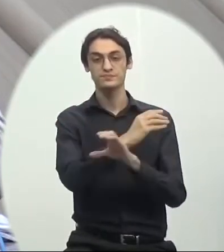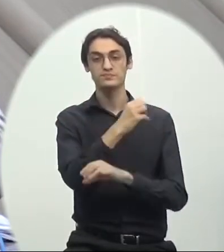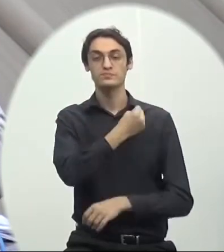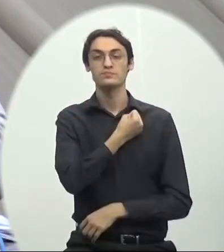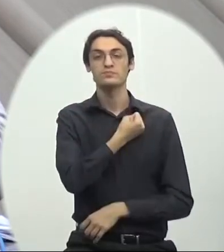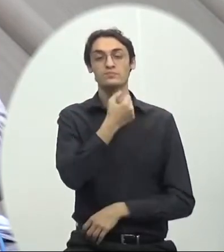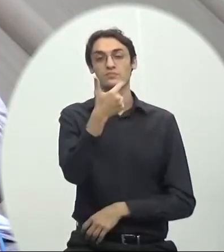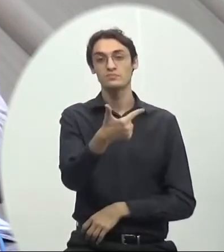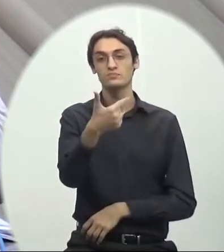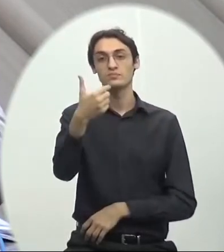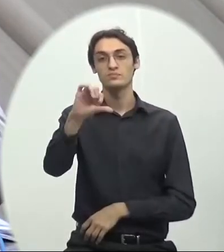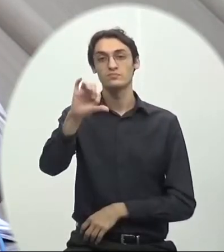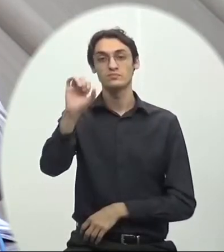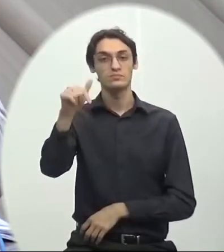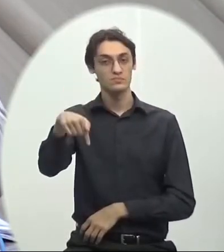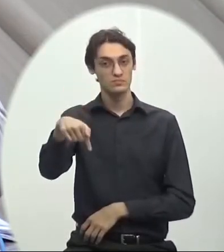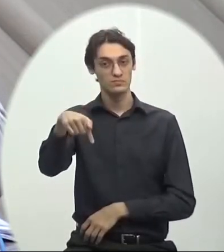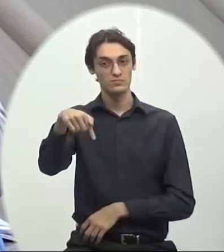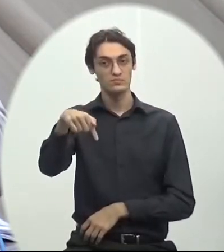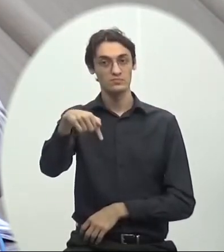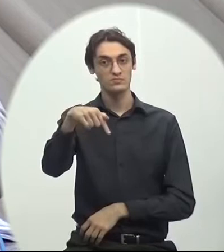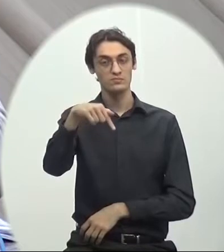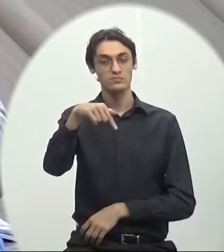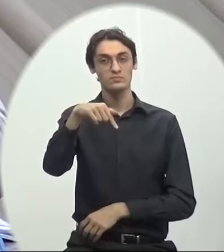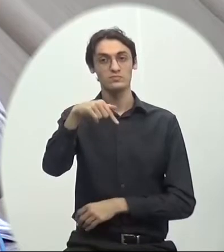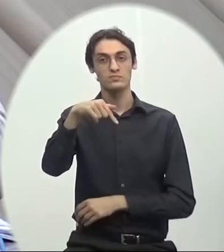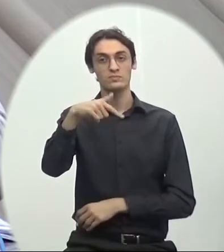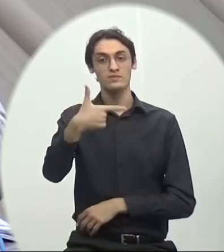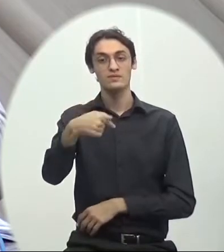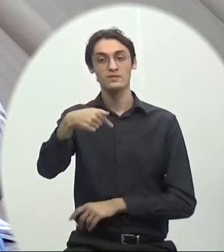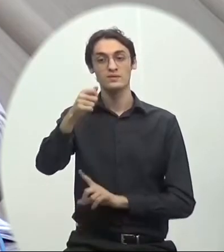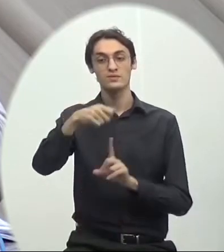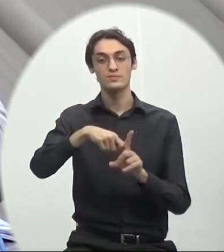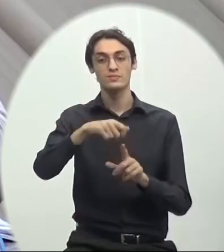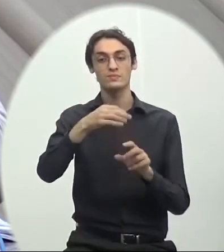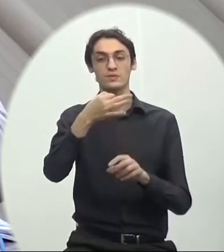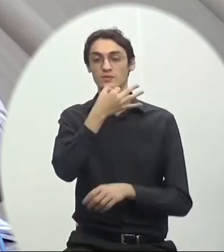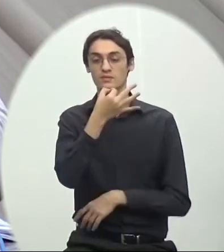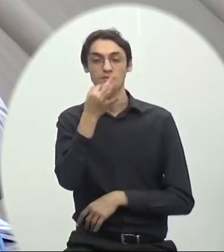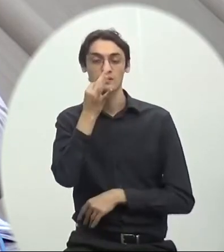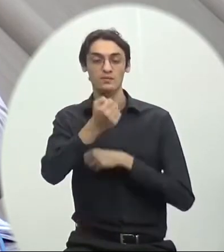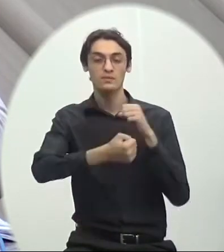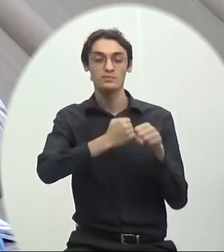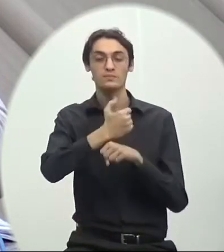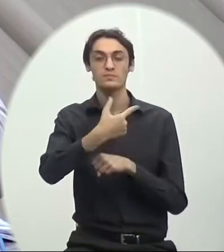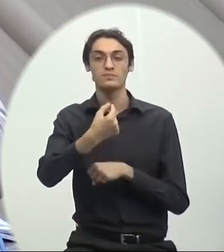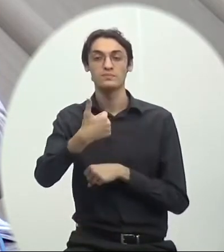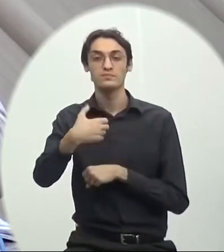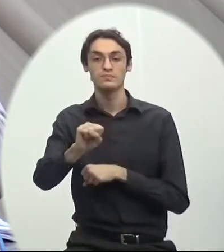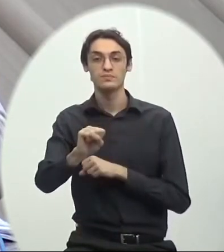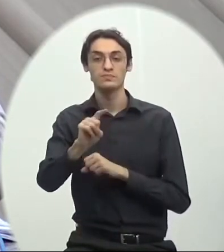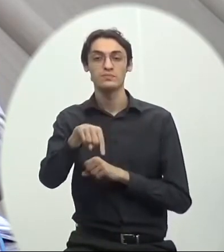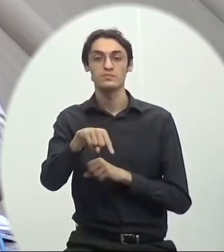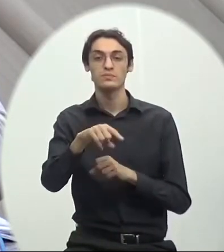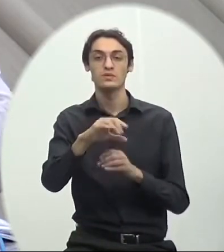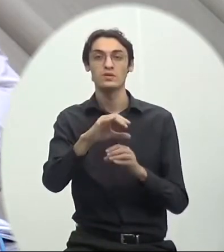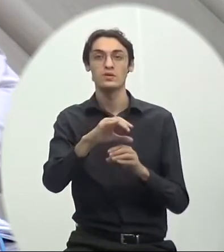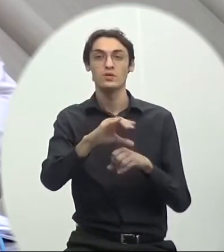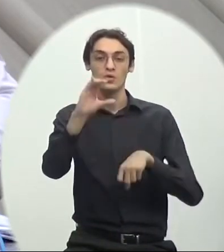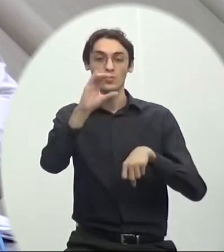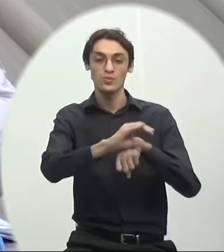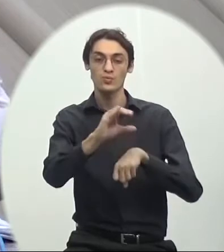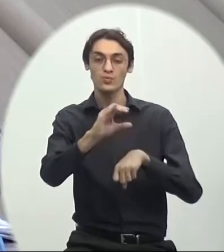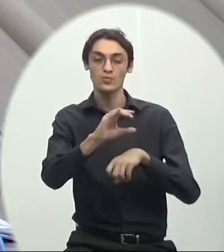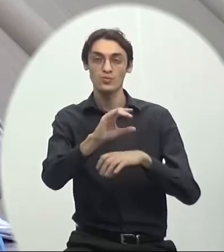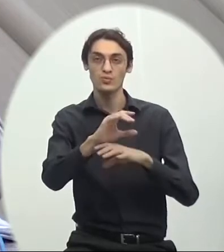número 287, de 27 de setembro de 2018, que institui o Código Tributário do município de